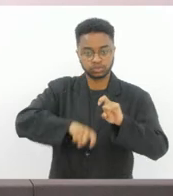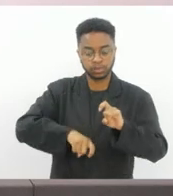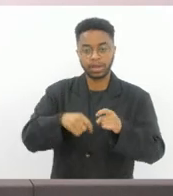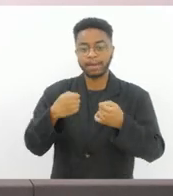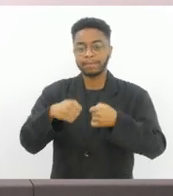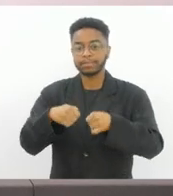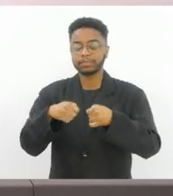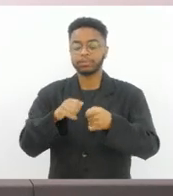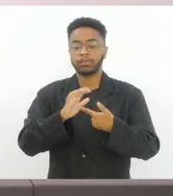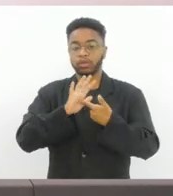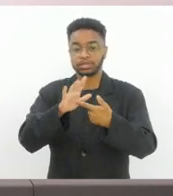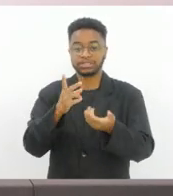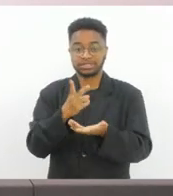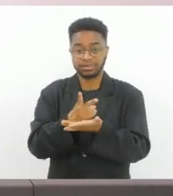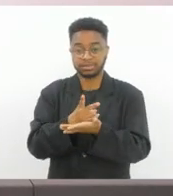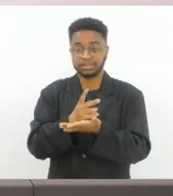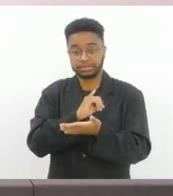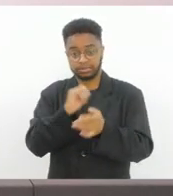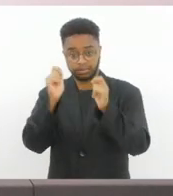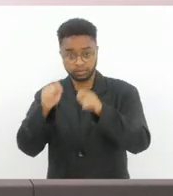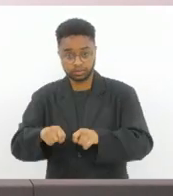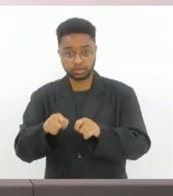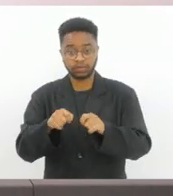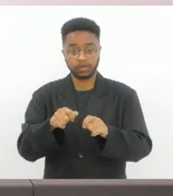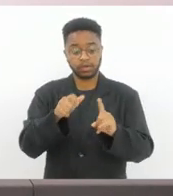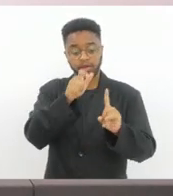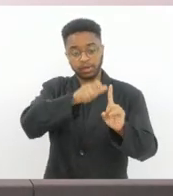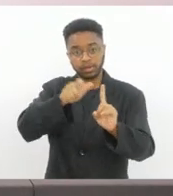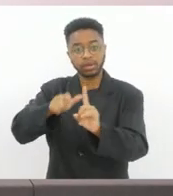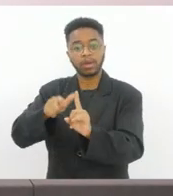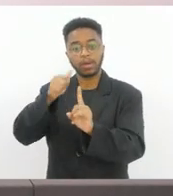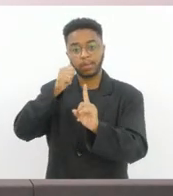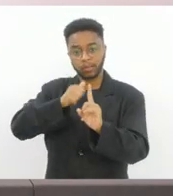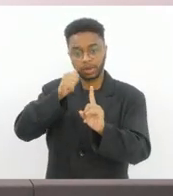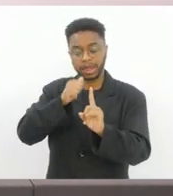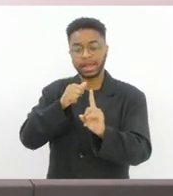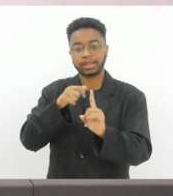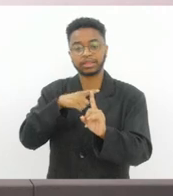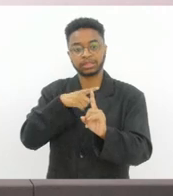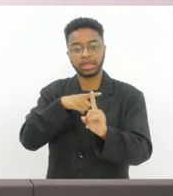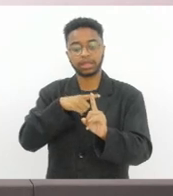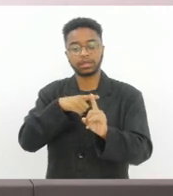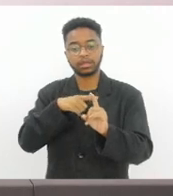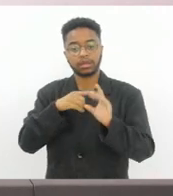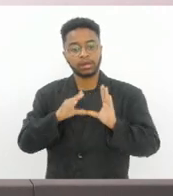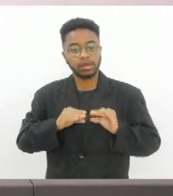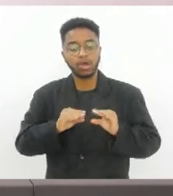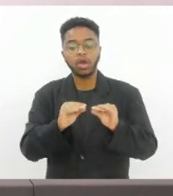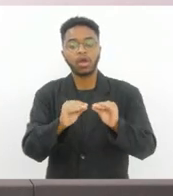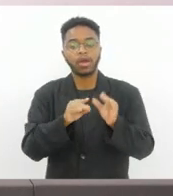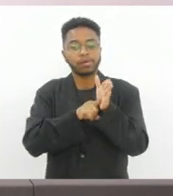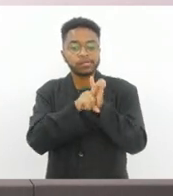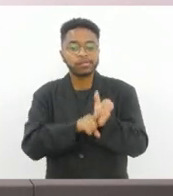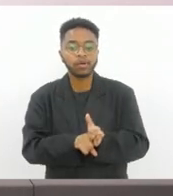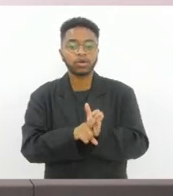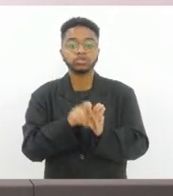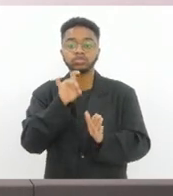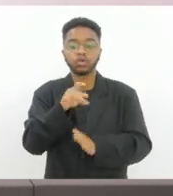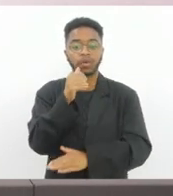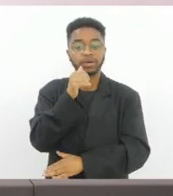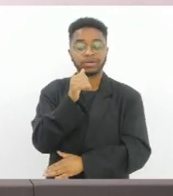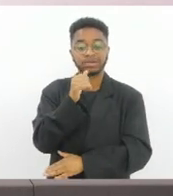vítima do sexo feminino será examinada por uma perita legista mulher. Ou seja, sempre